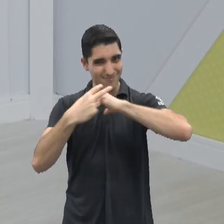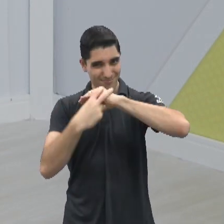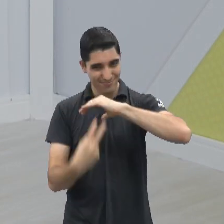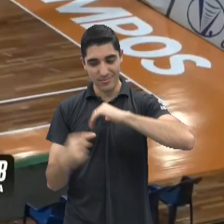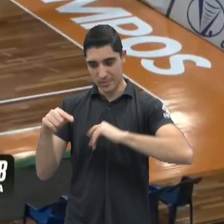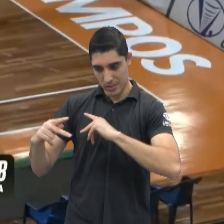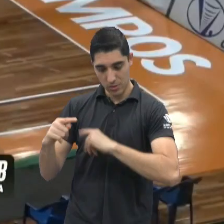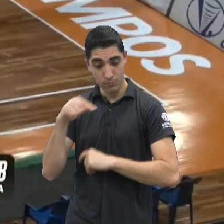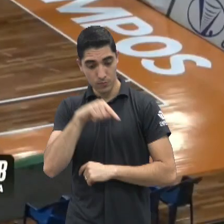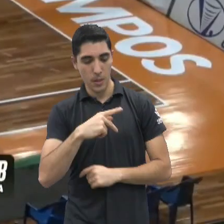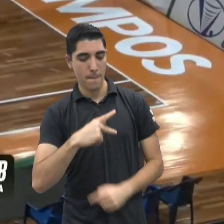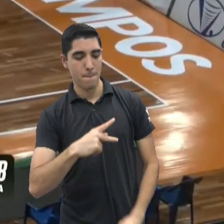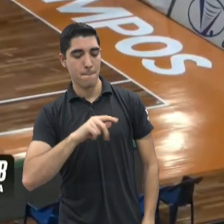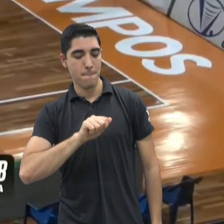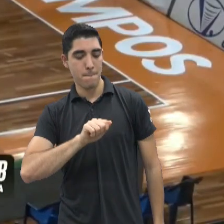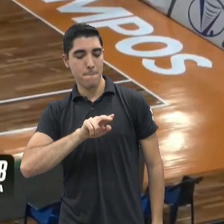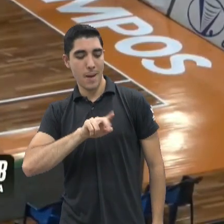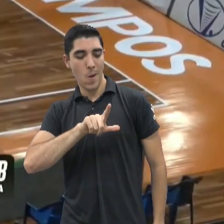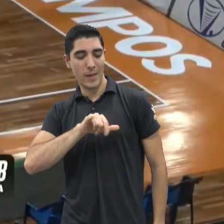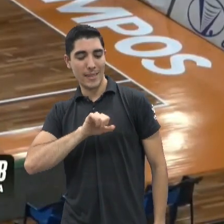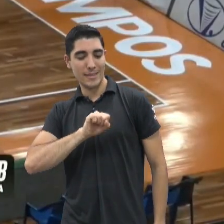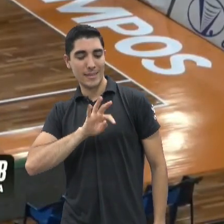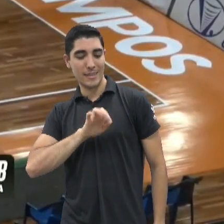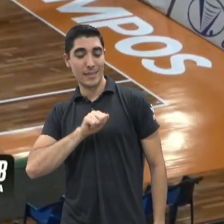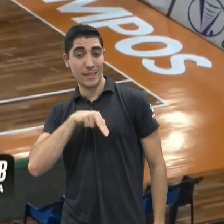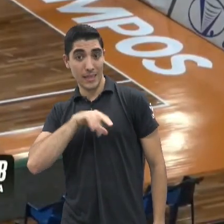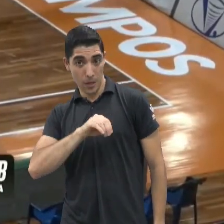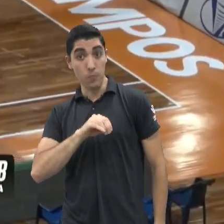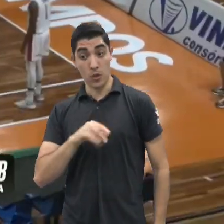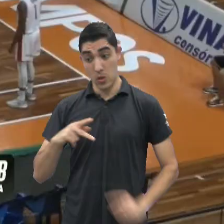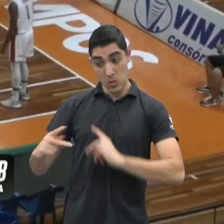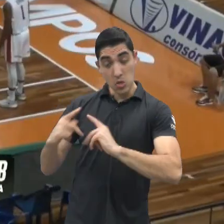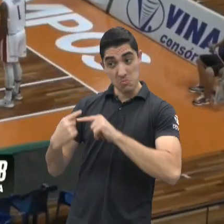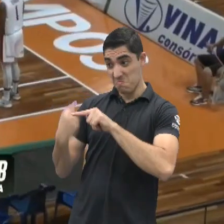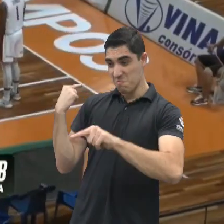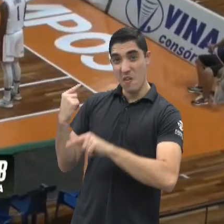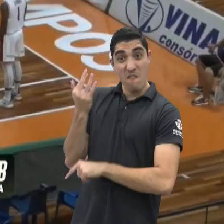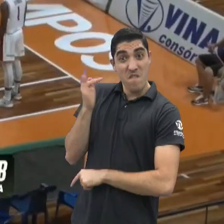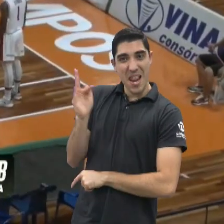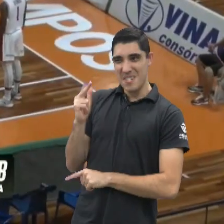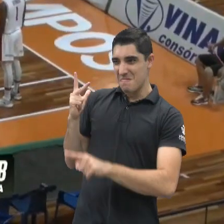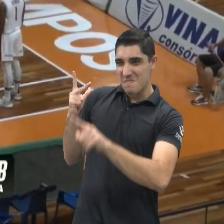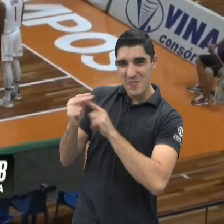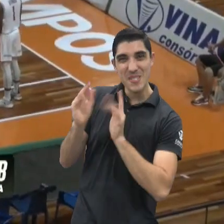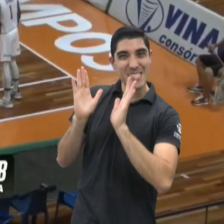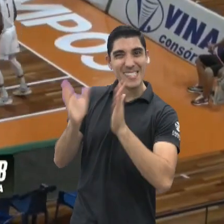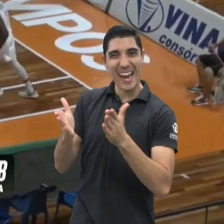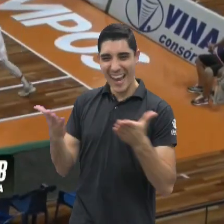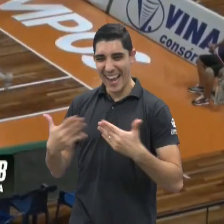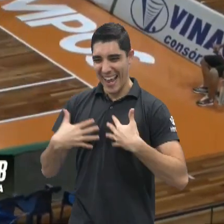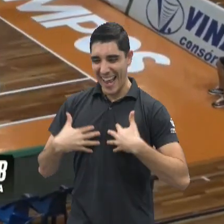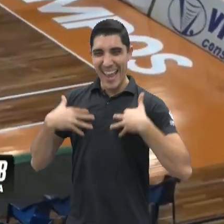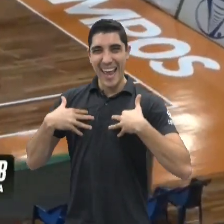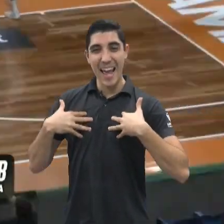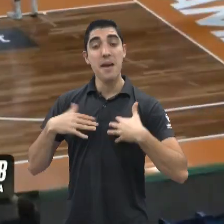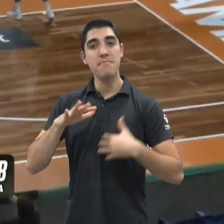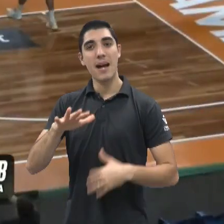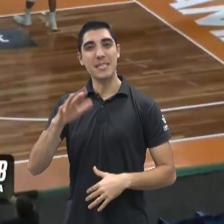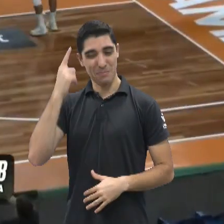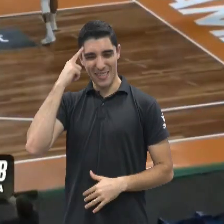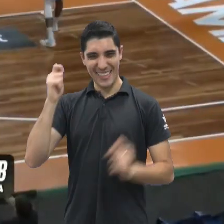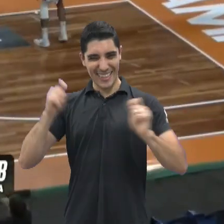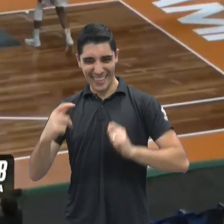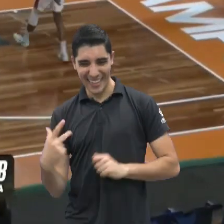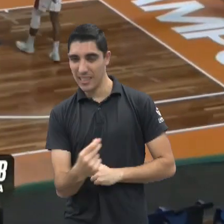o paulistano, tentando aí embalar após uma grande vitória contra a Franca fora de casa. Mas o que era esperado não aconteceu